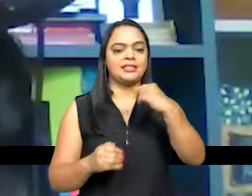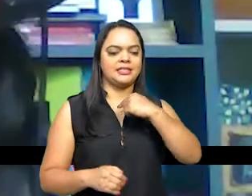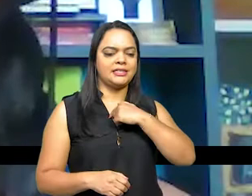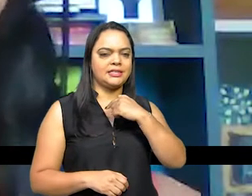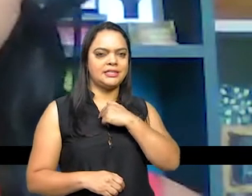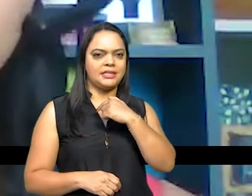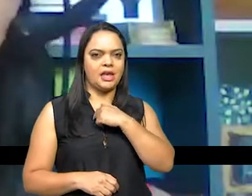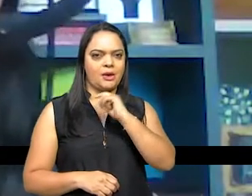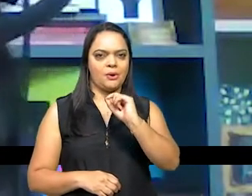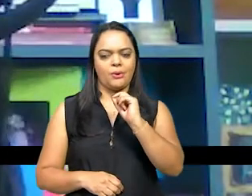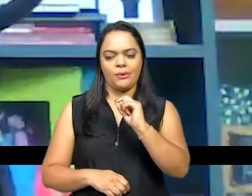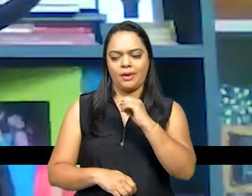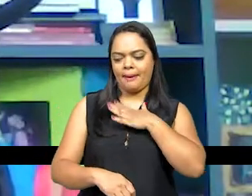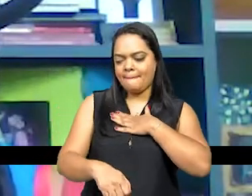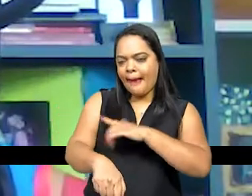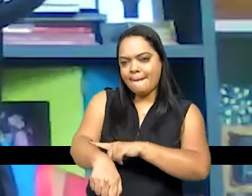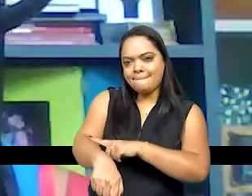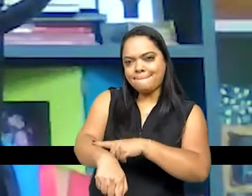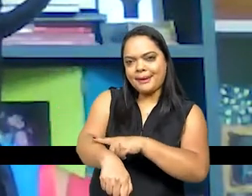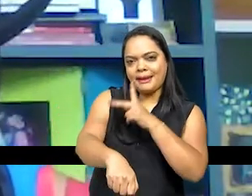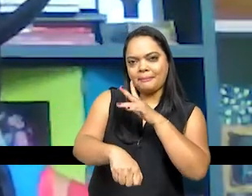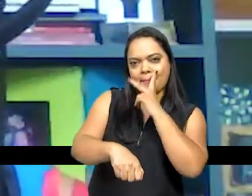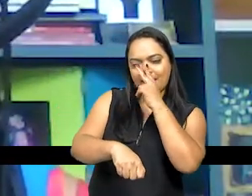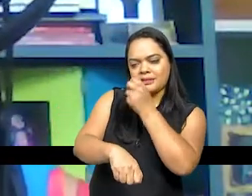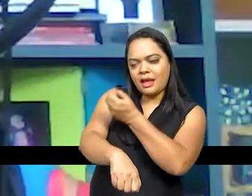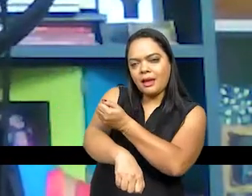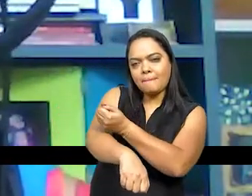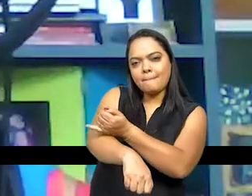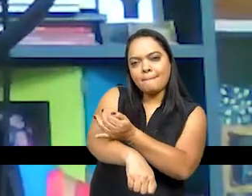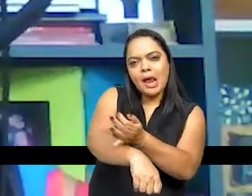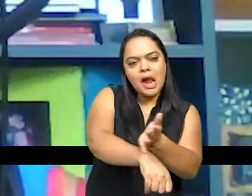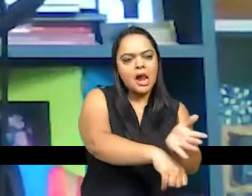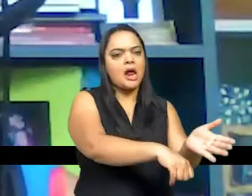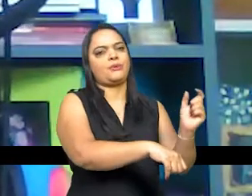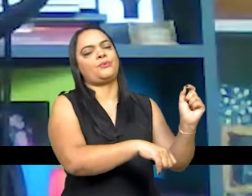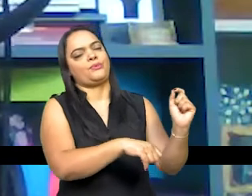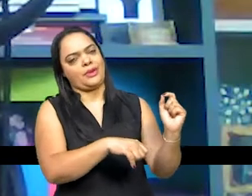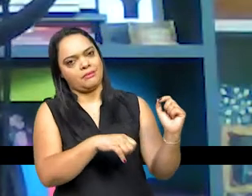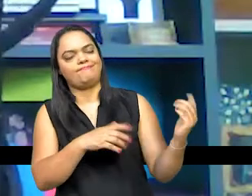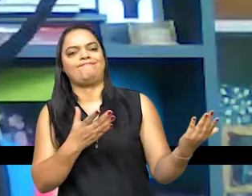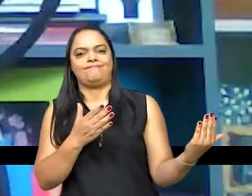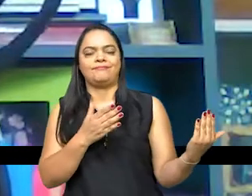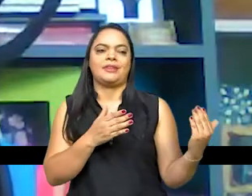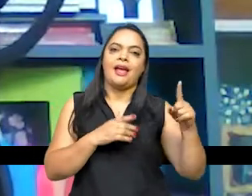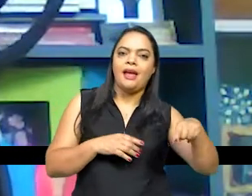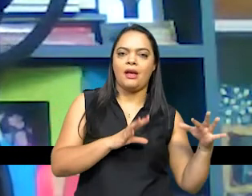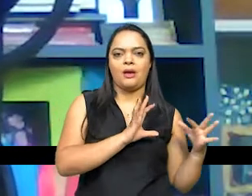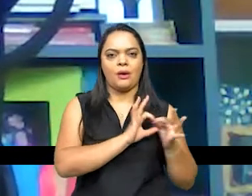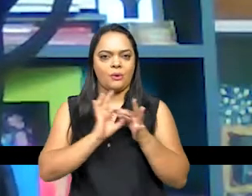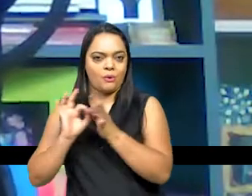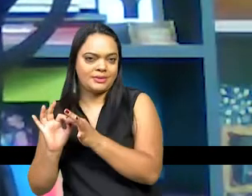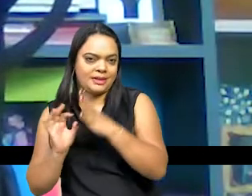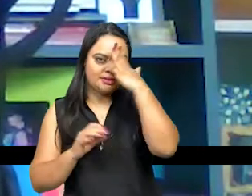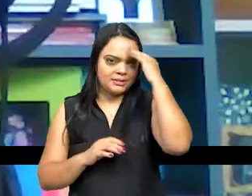vou sendo percebido pelo tom da minha pele, ele está completamente alinhado a esse contexto de saber, ao fim e